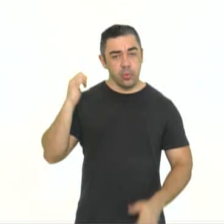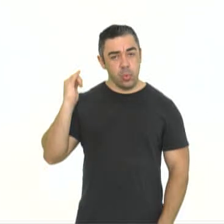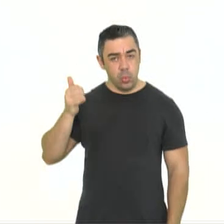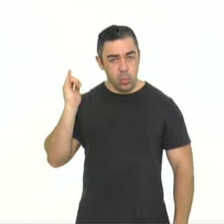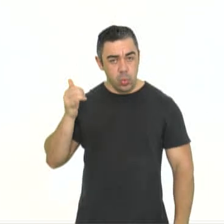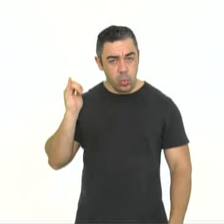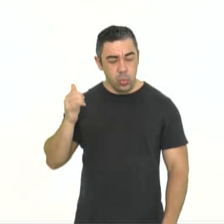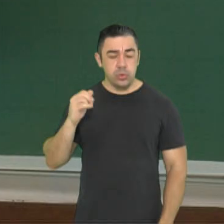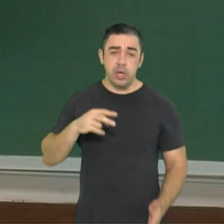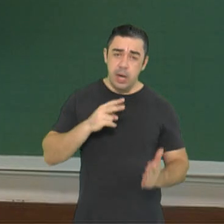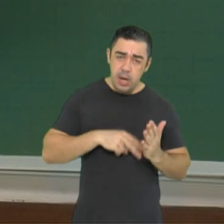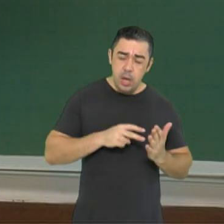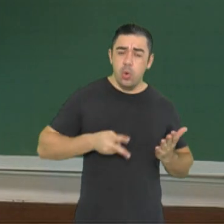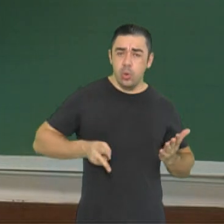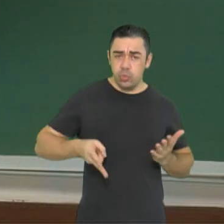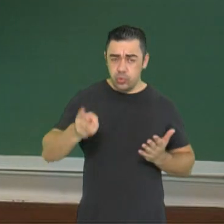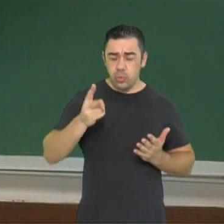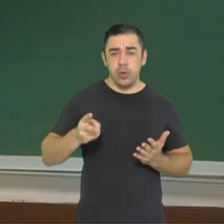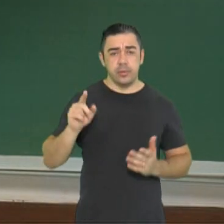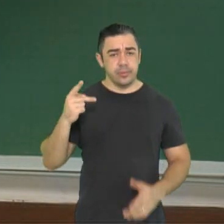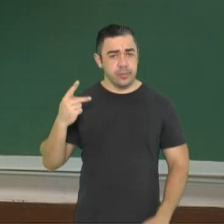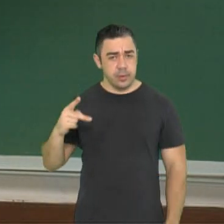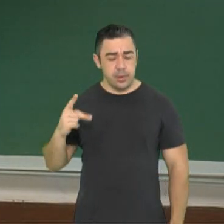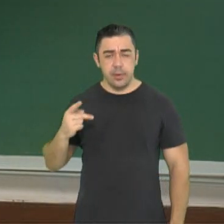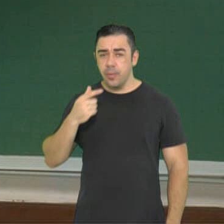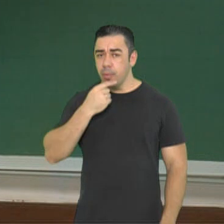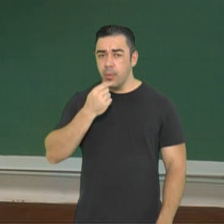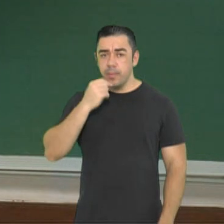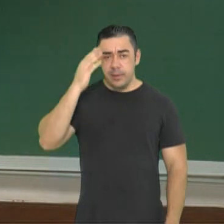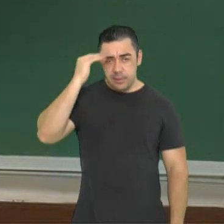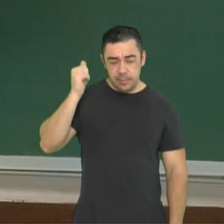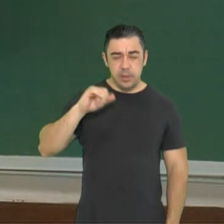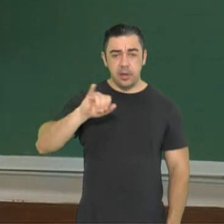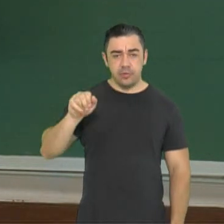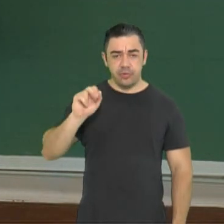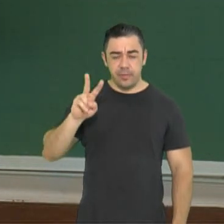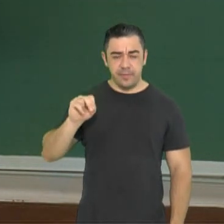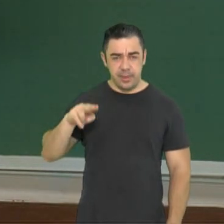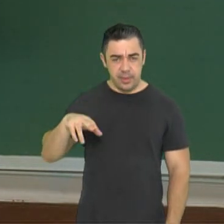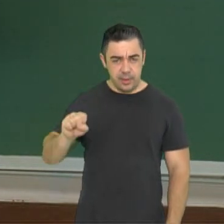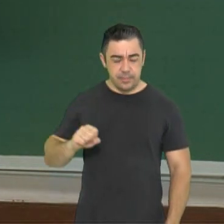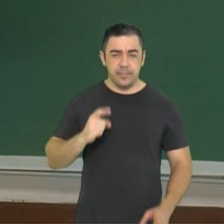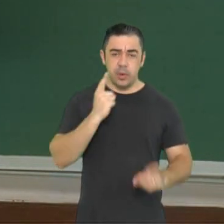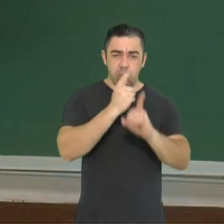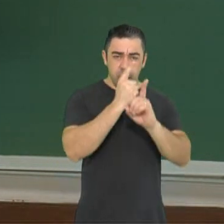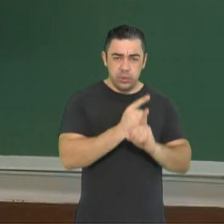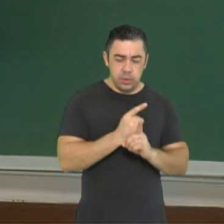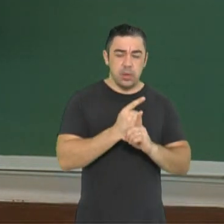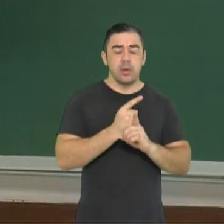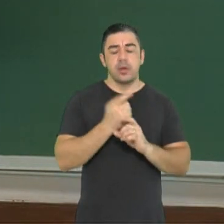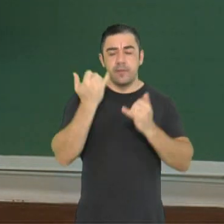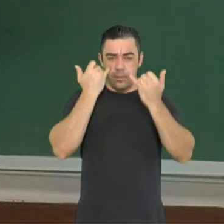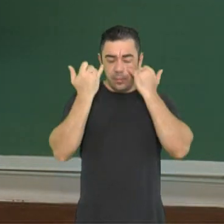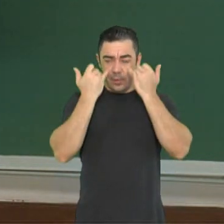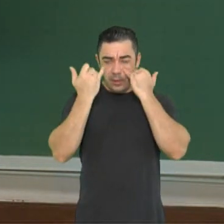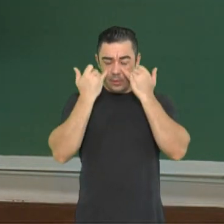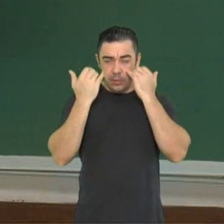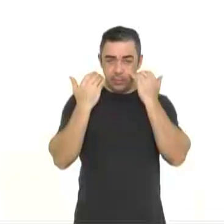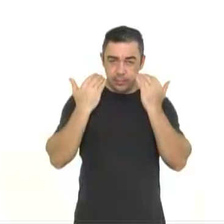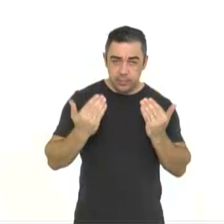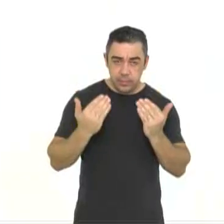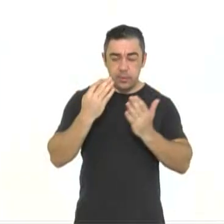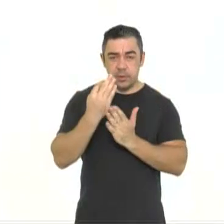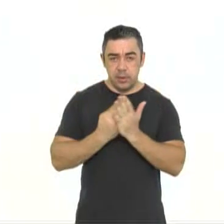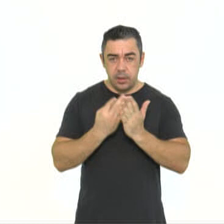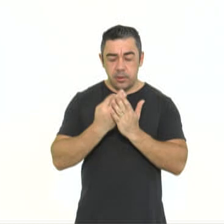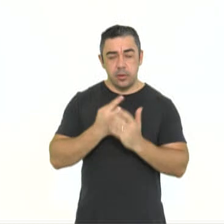conto. A gente leu a continuidade do conto que nós começamos na aula anterior, localizamos informações explícitas em um texto,